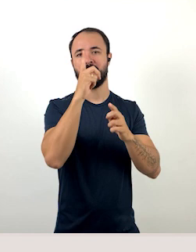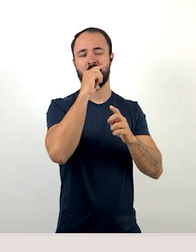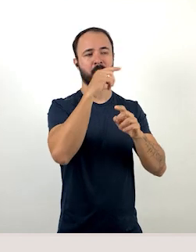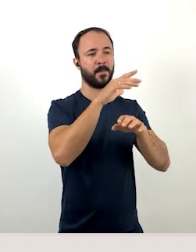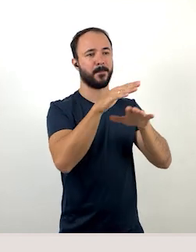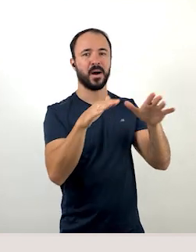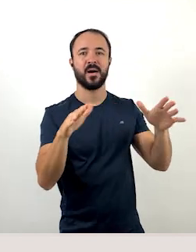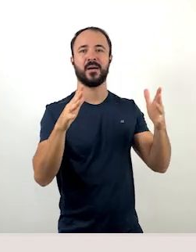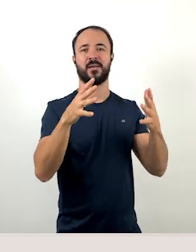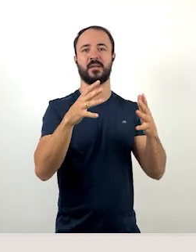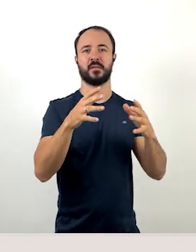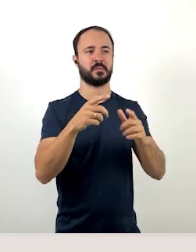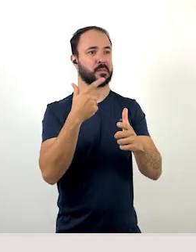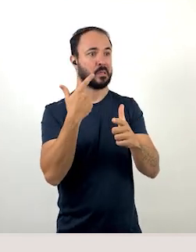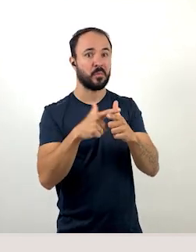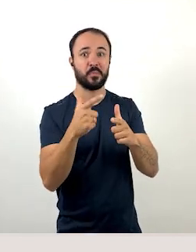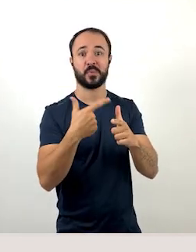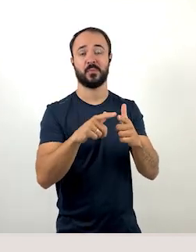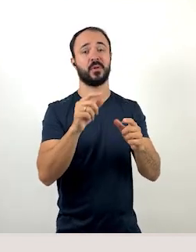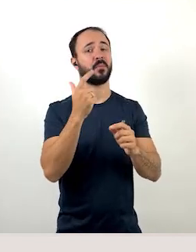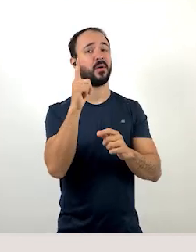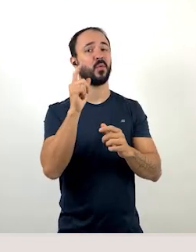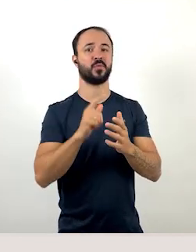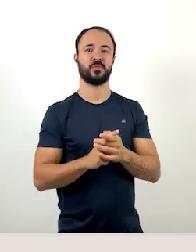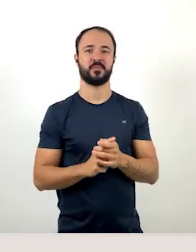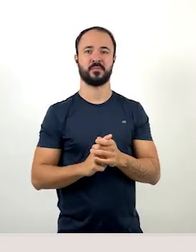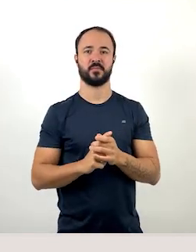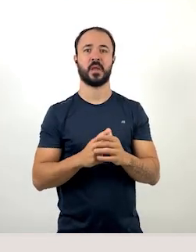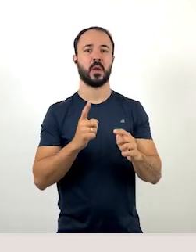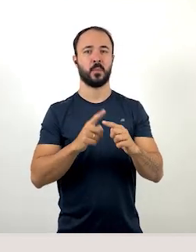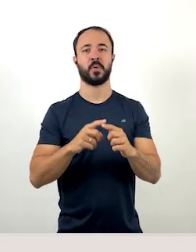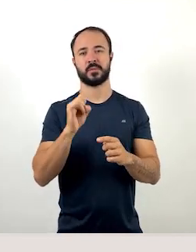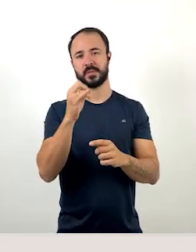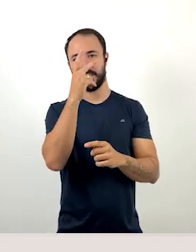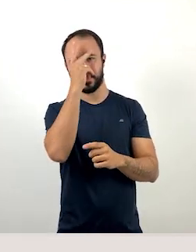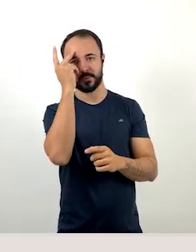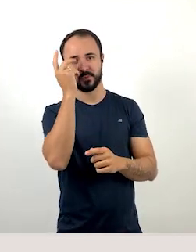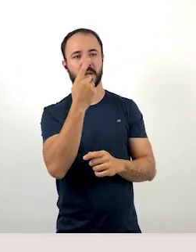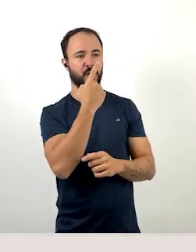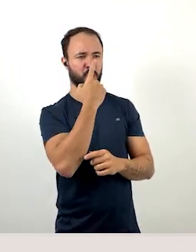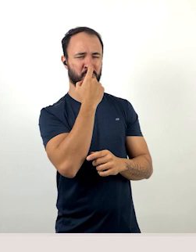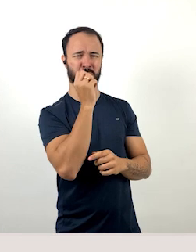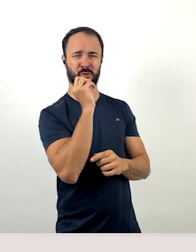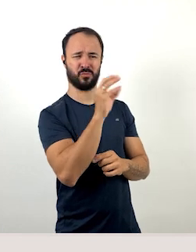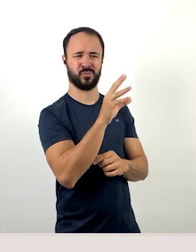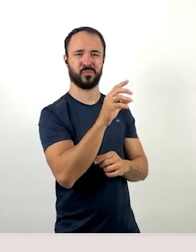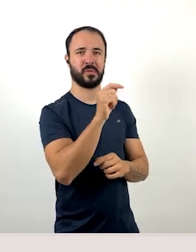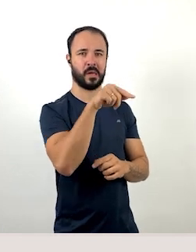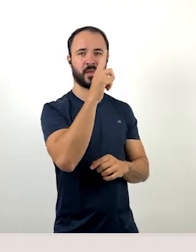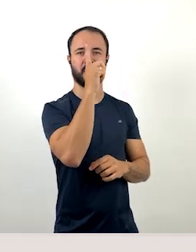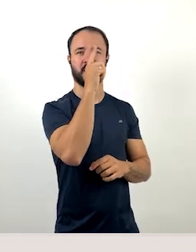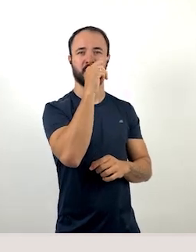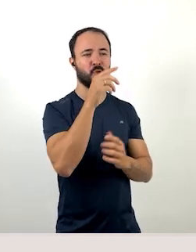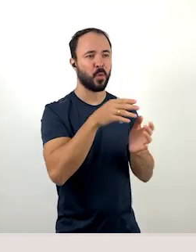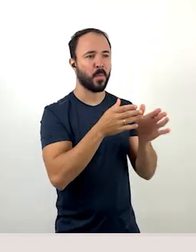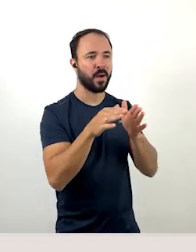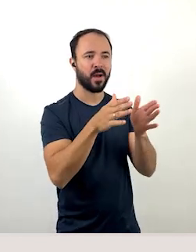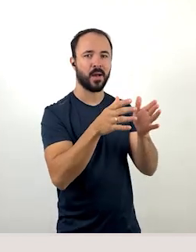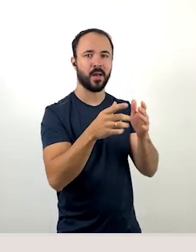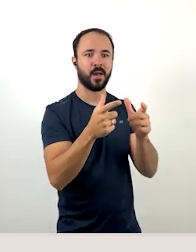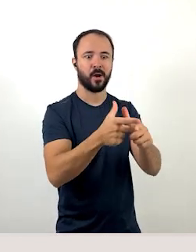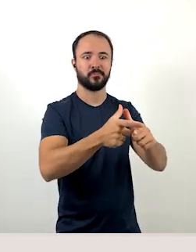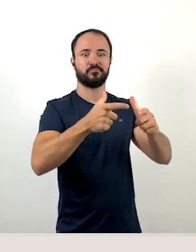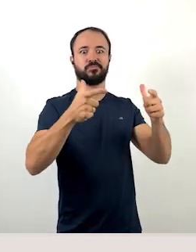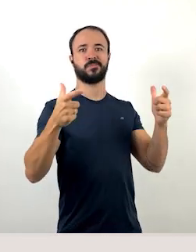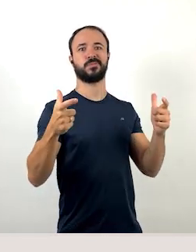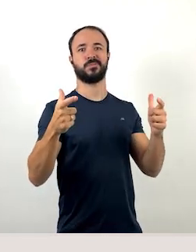mares provocam a eutrofização. Quando você tem o despejo de matéria orgânica, você aumenta a proliferação de bactérias e algas